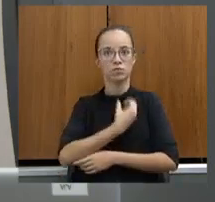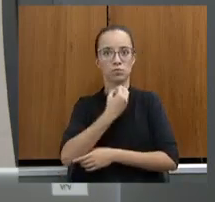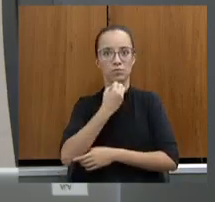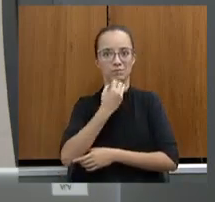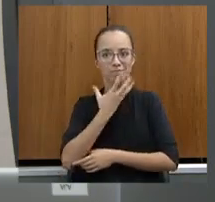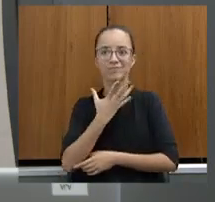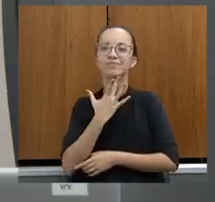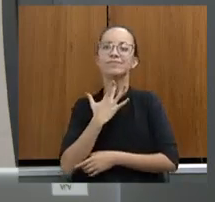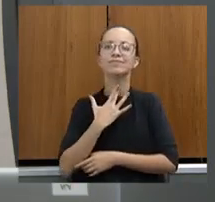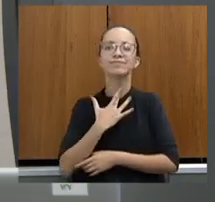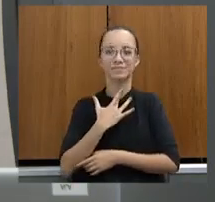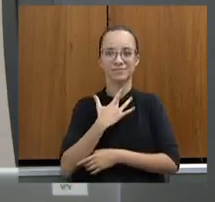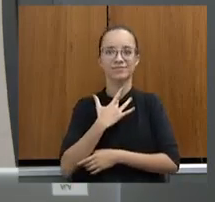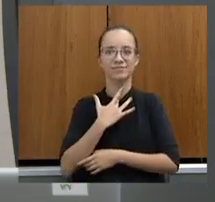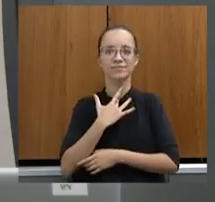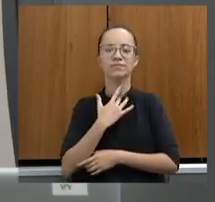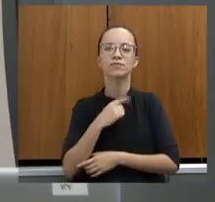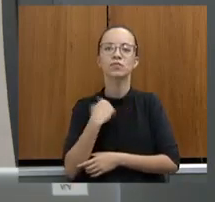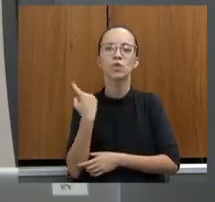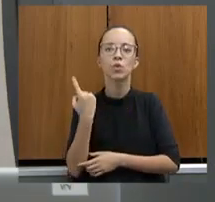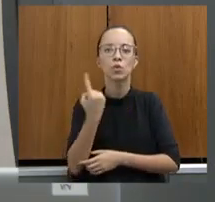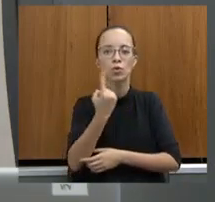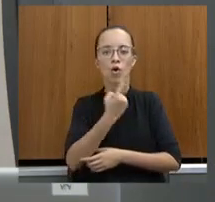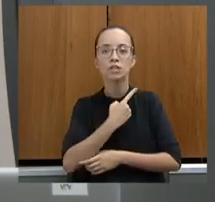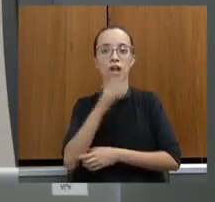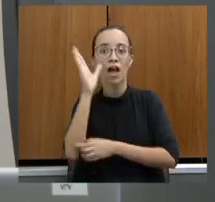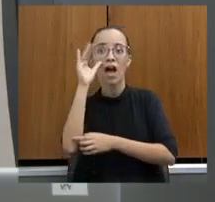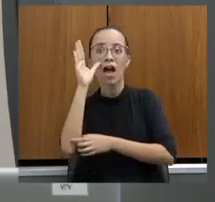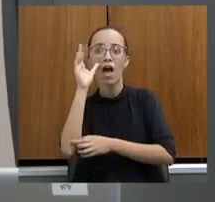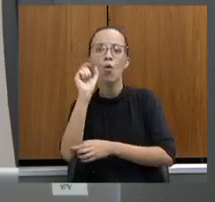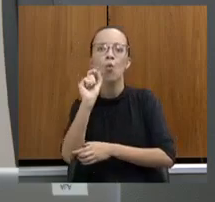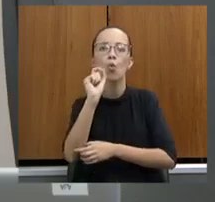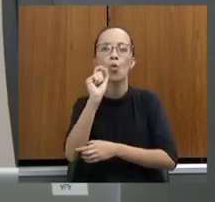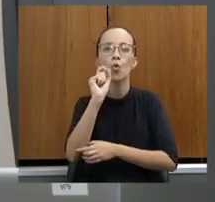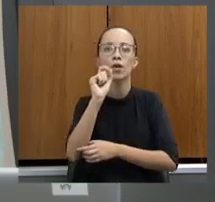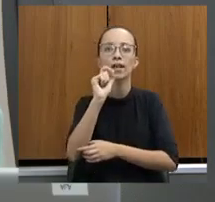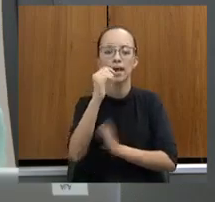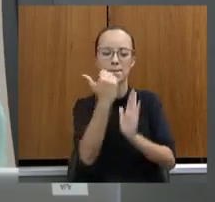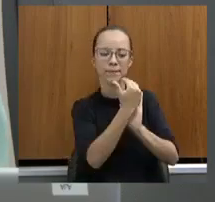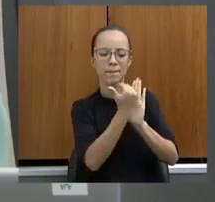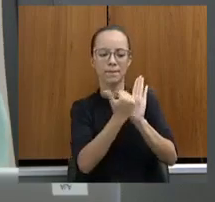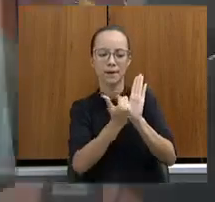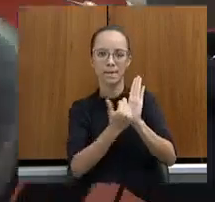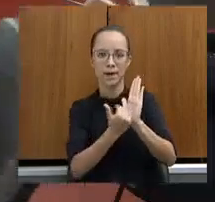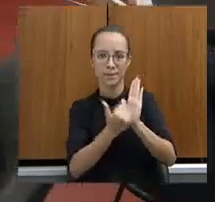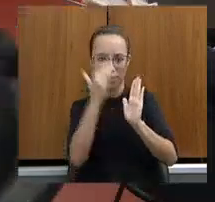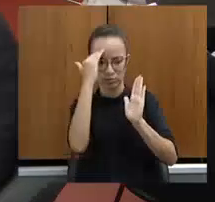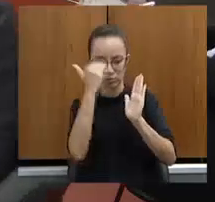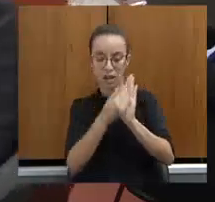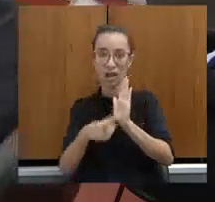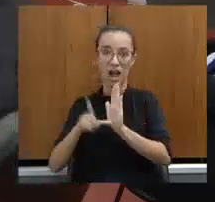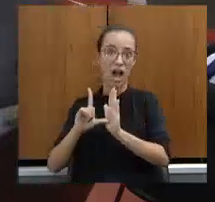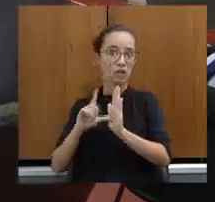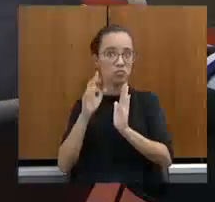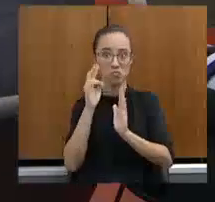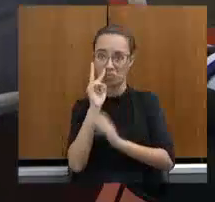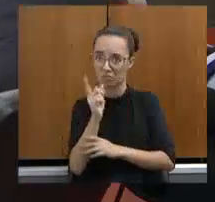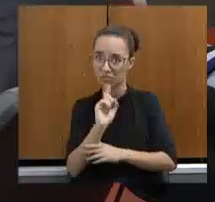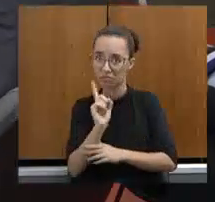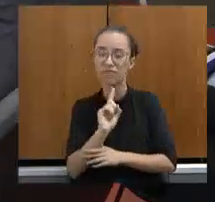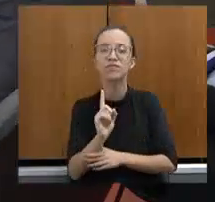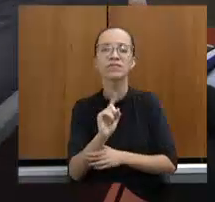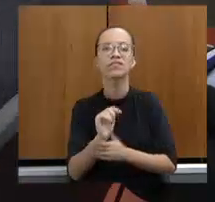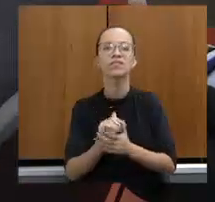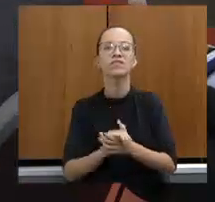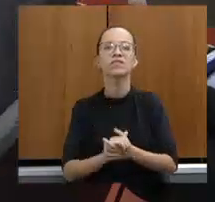cumprido coisa que a gente até então Não assistia o cumprimento do que se era determinado aqui nessa casa então a